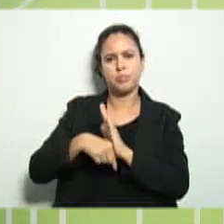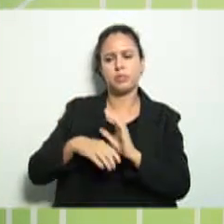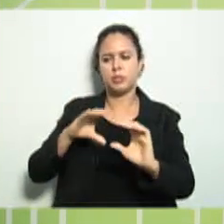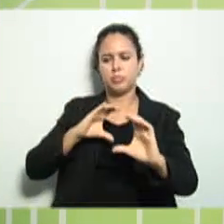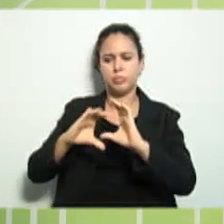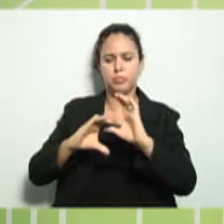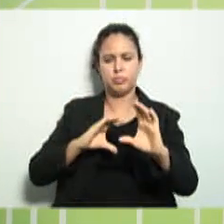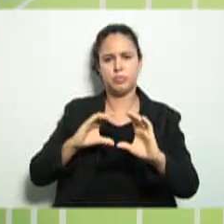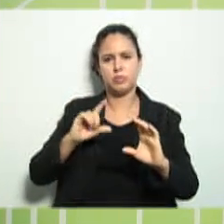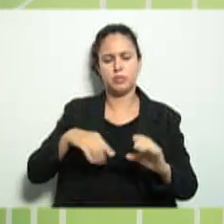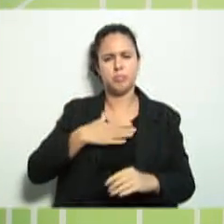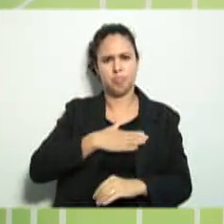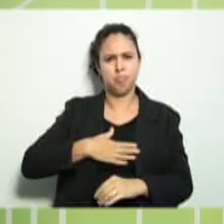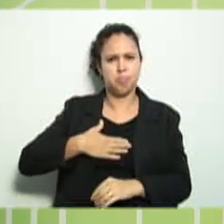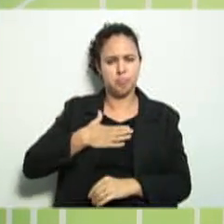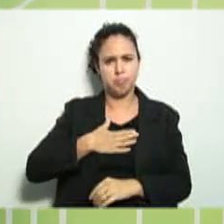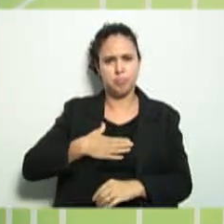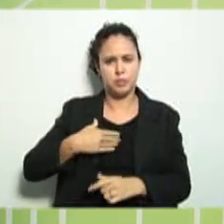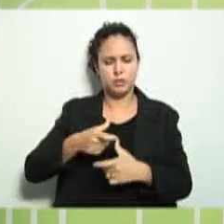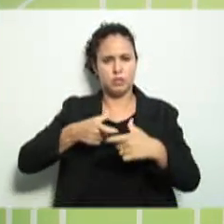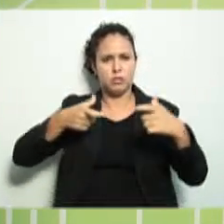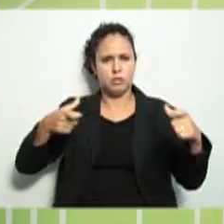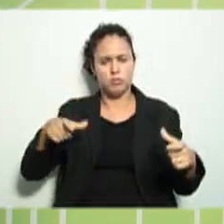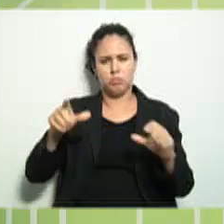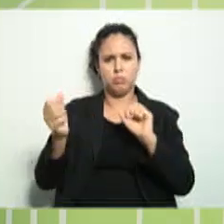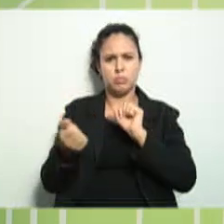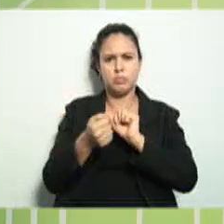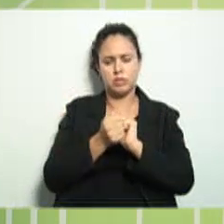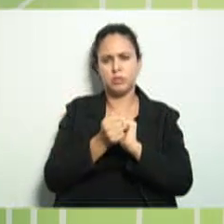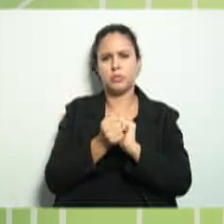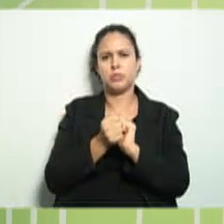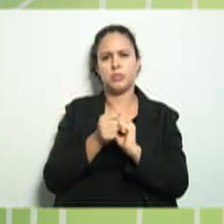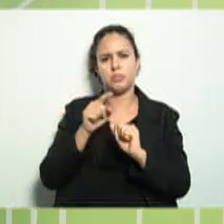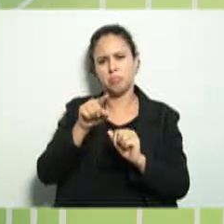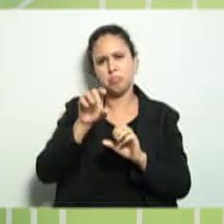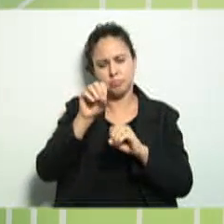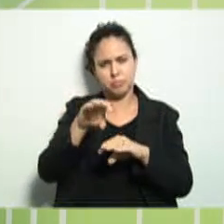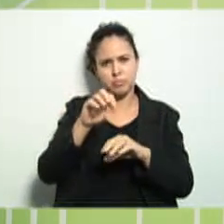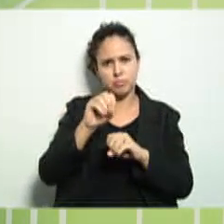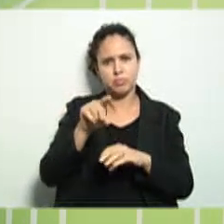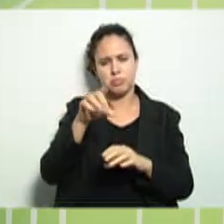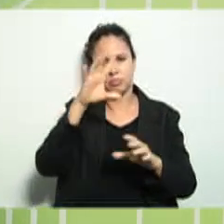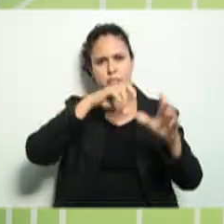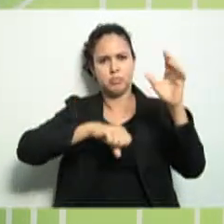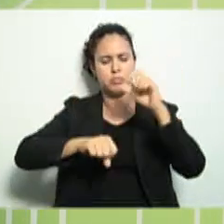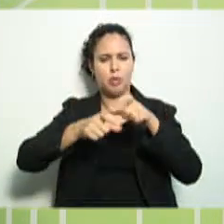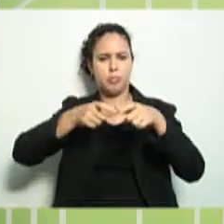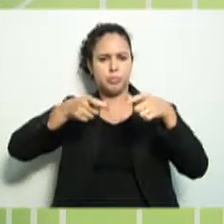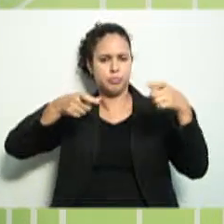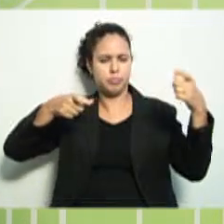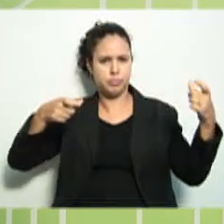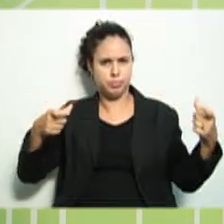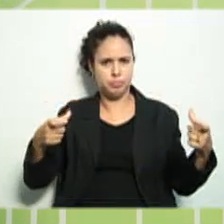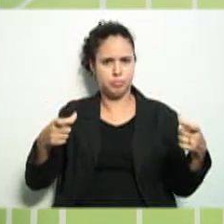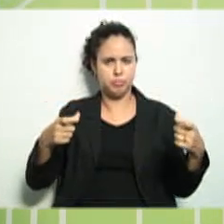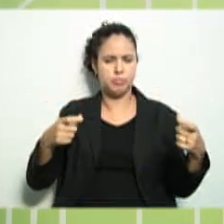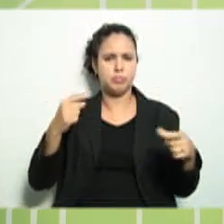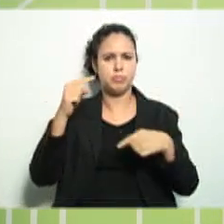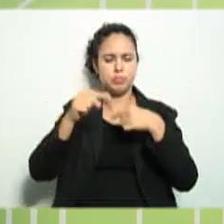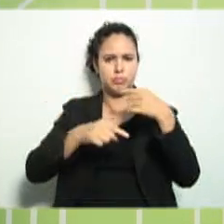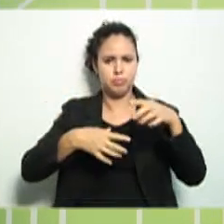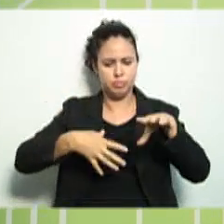ter a participação de vocês aqui, contribuir para o seu crescimento nesse curso, contribuir para a sua capacitação